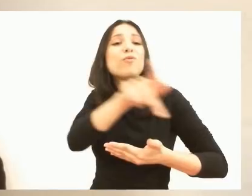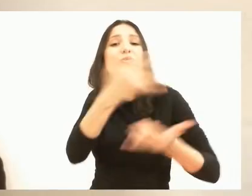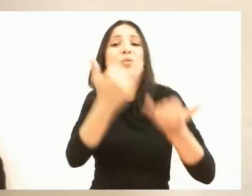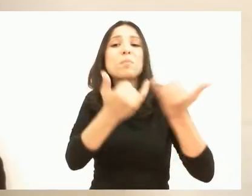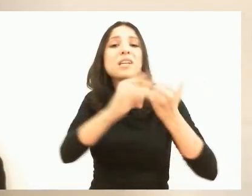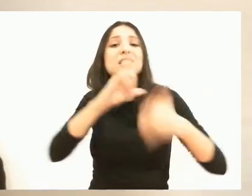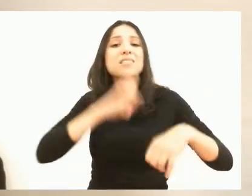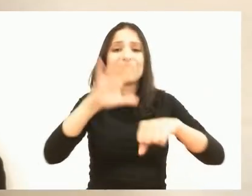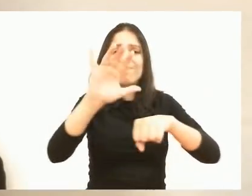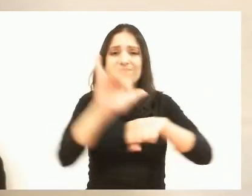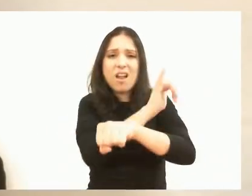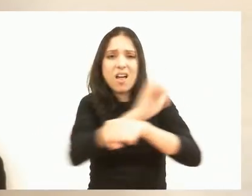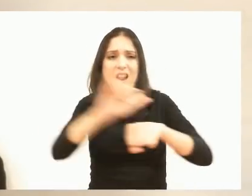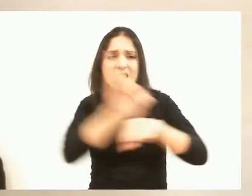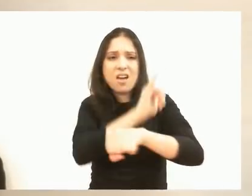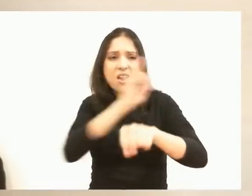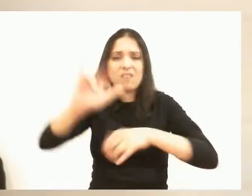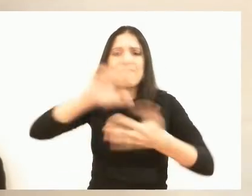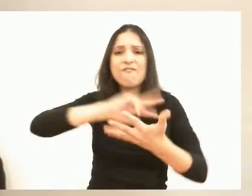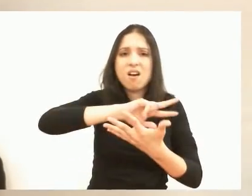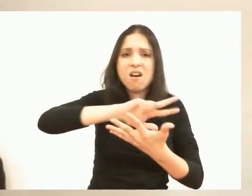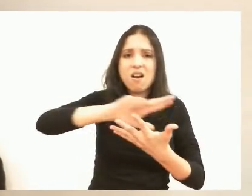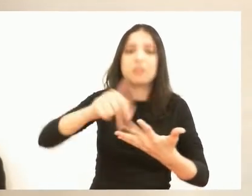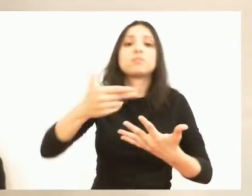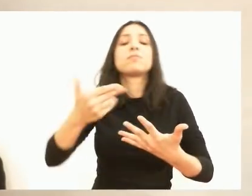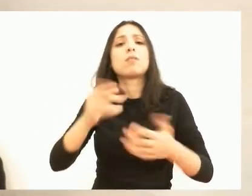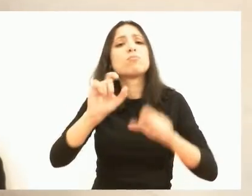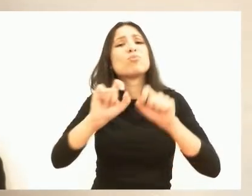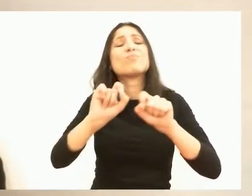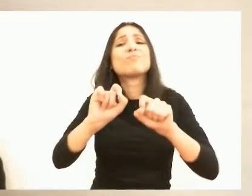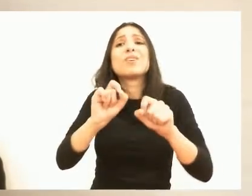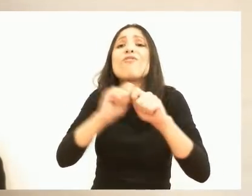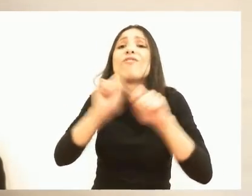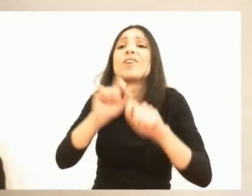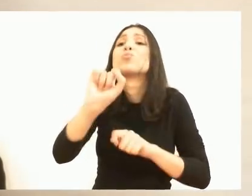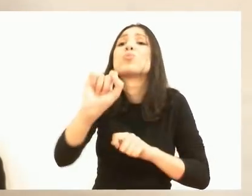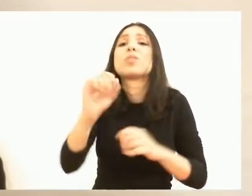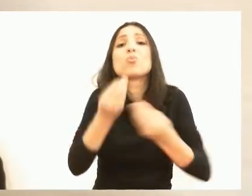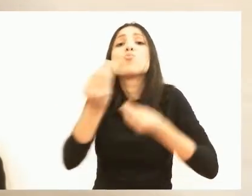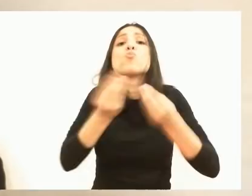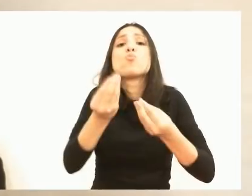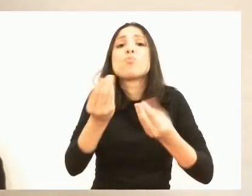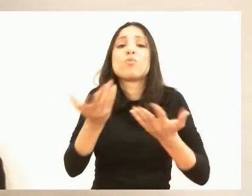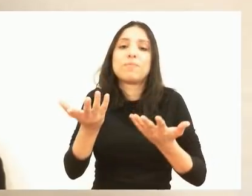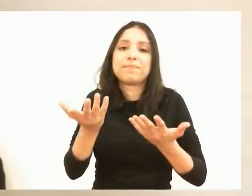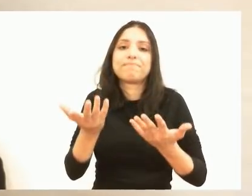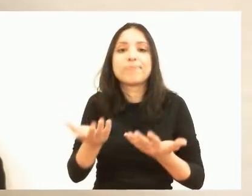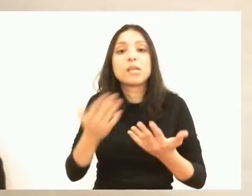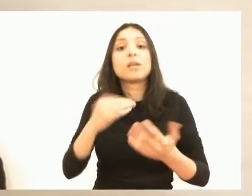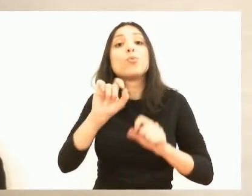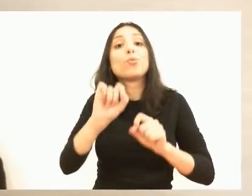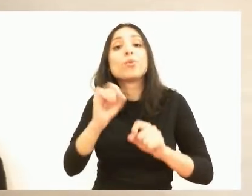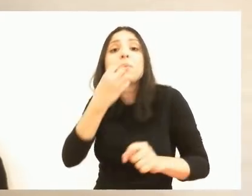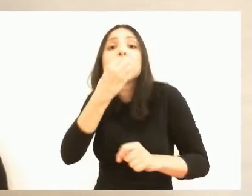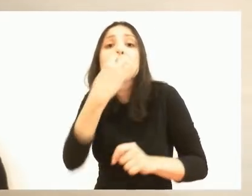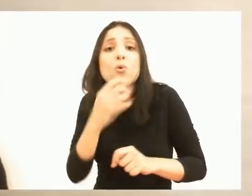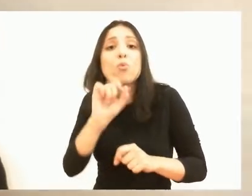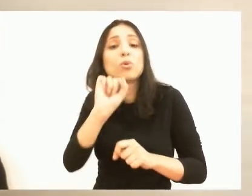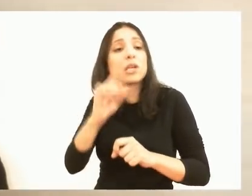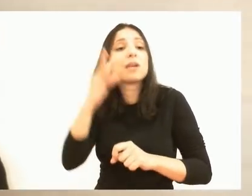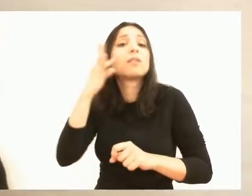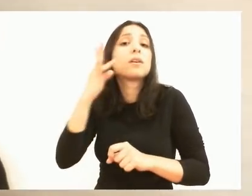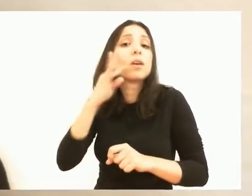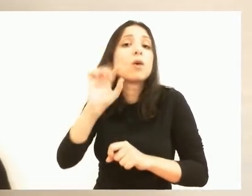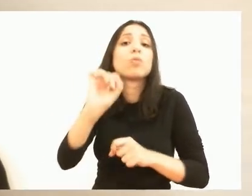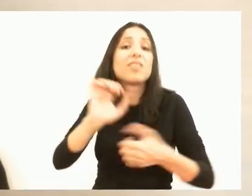estratégias de algo que eu faço e o que é legal fazer o que é bom fazer o que é